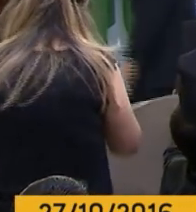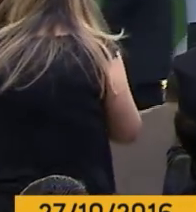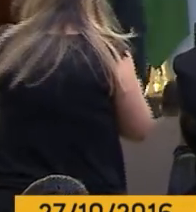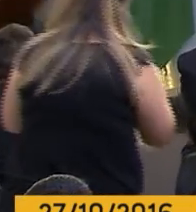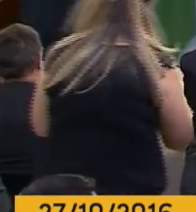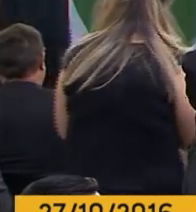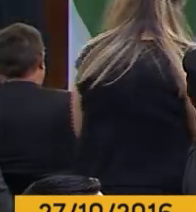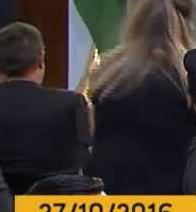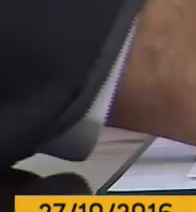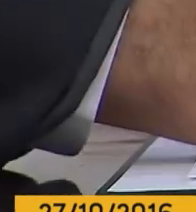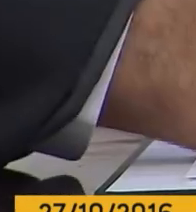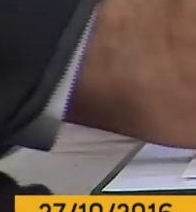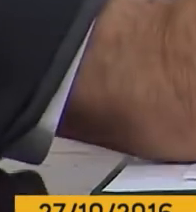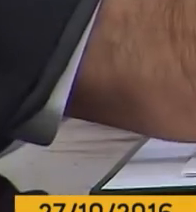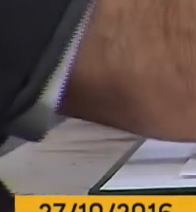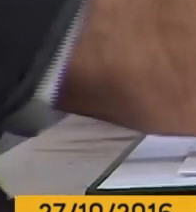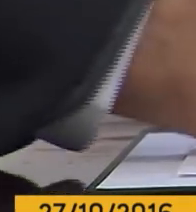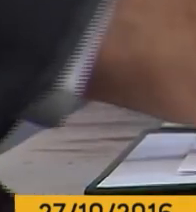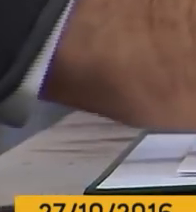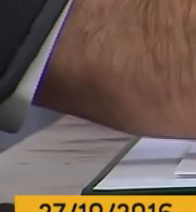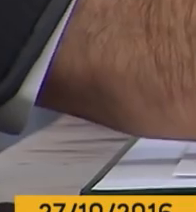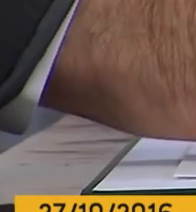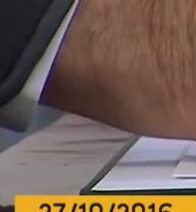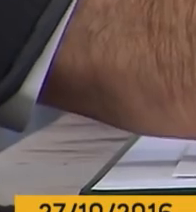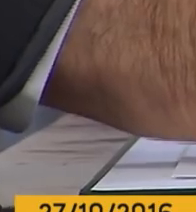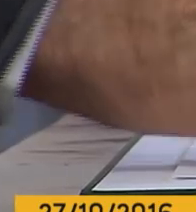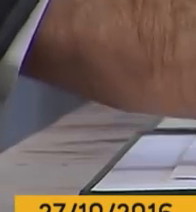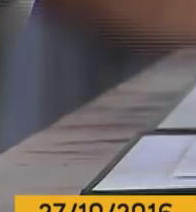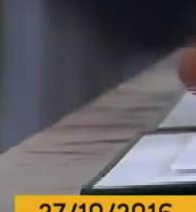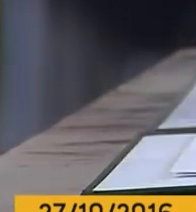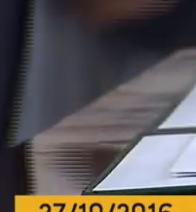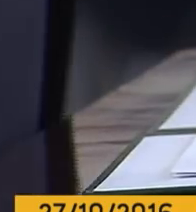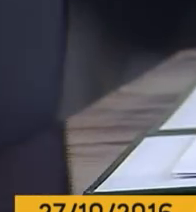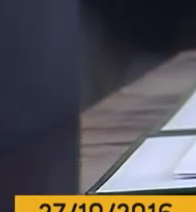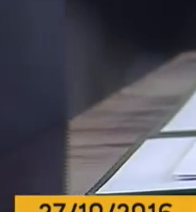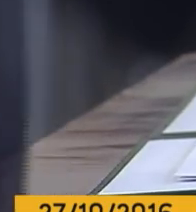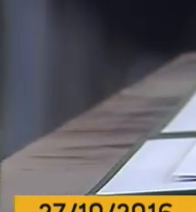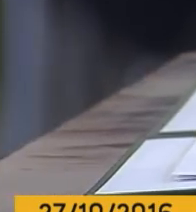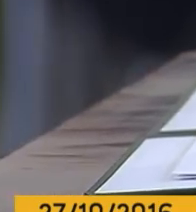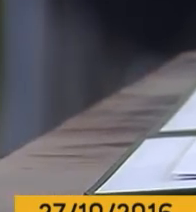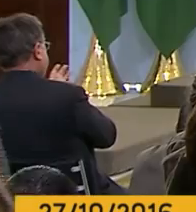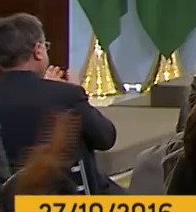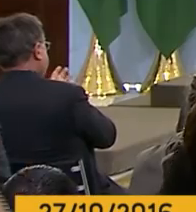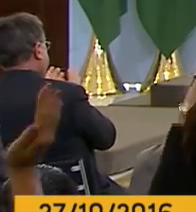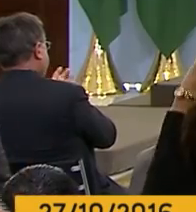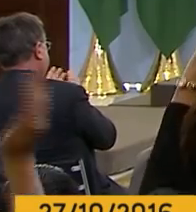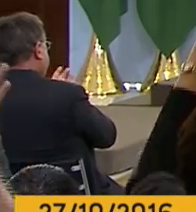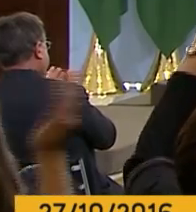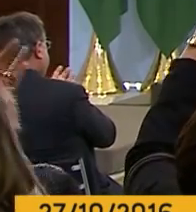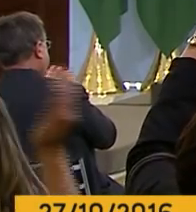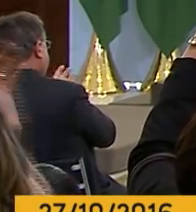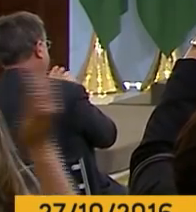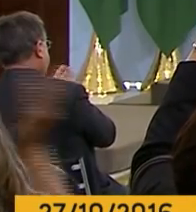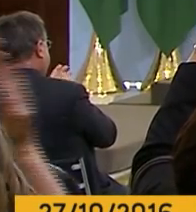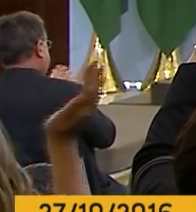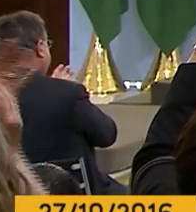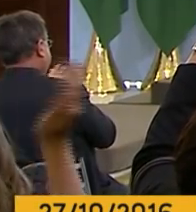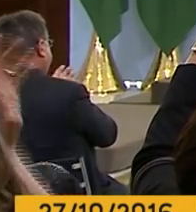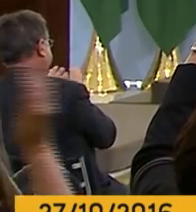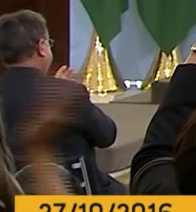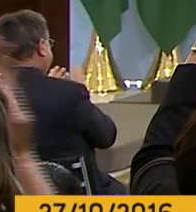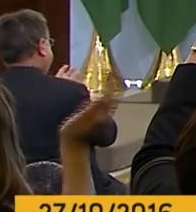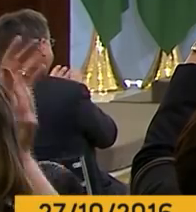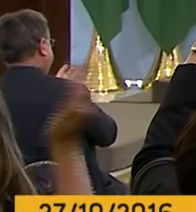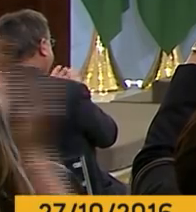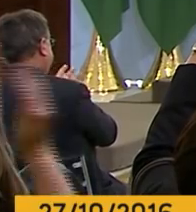os profissionais que exercem as atividades de cabeleireiro e assemelhadas e pessoas